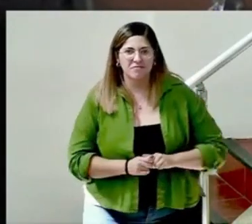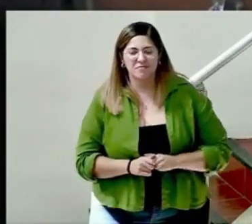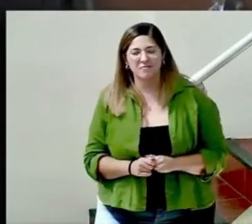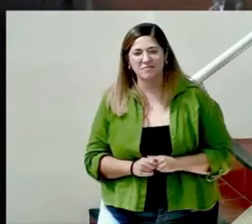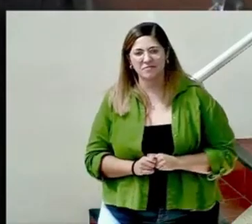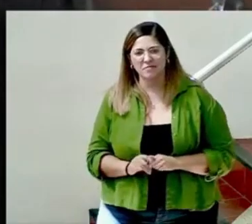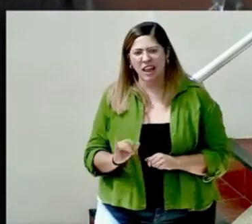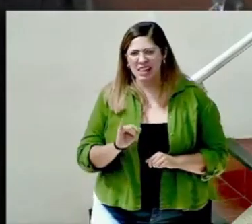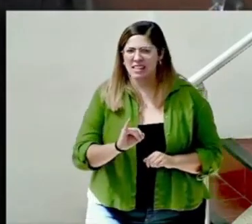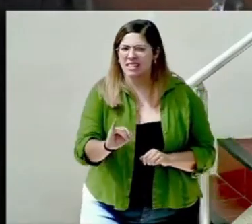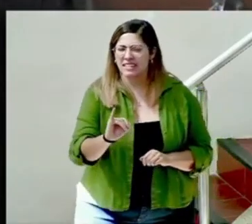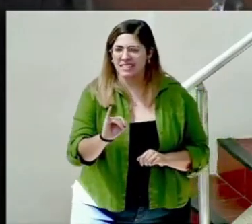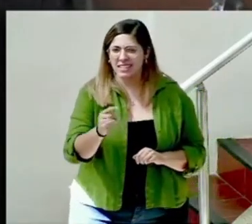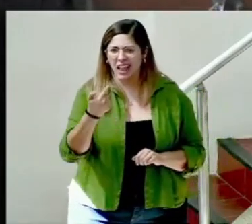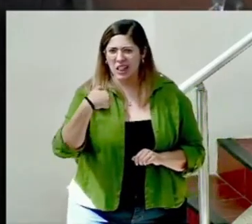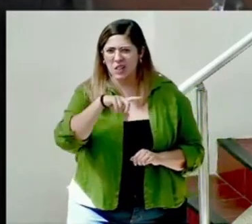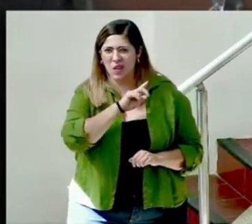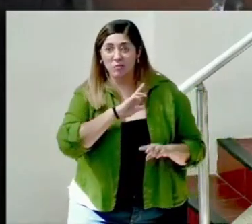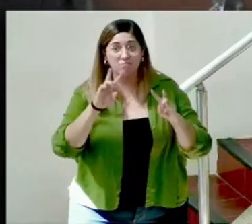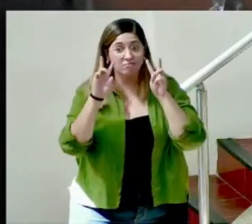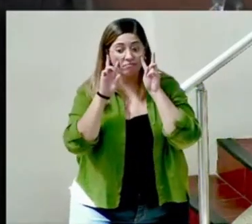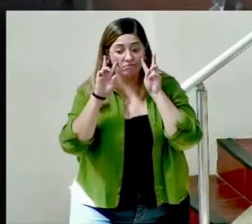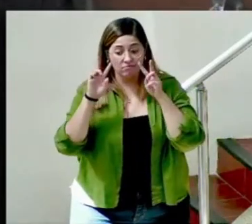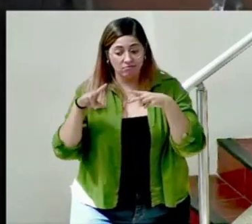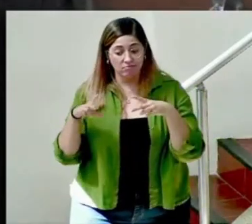Se mantemos os nossos olhos nas riquezas,